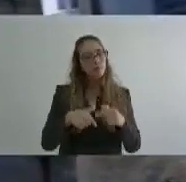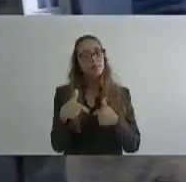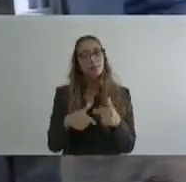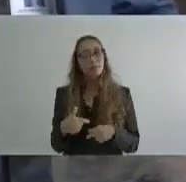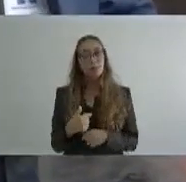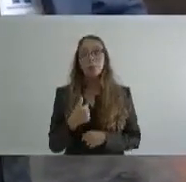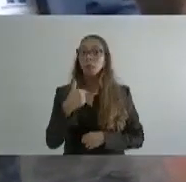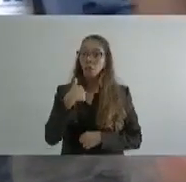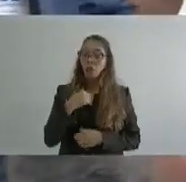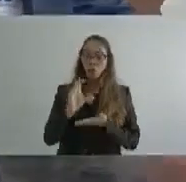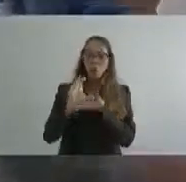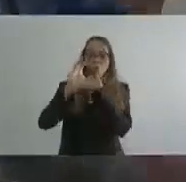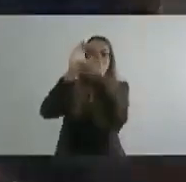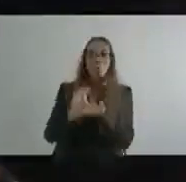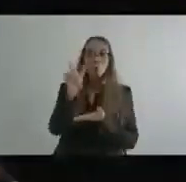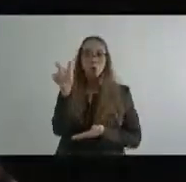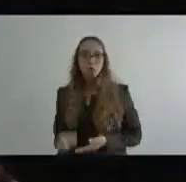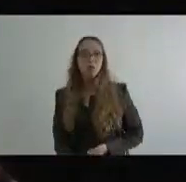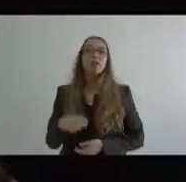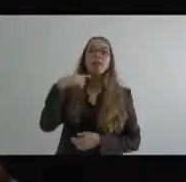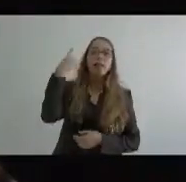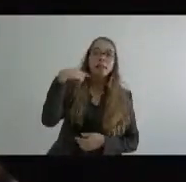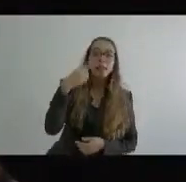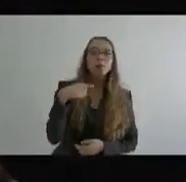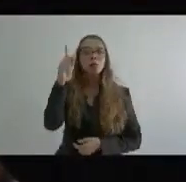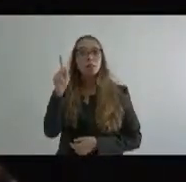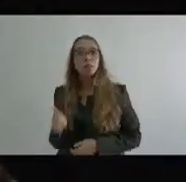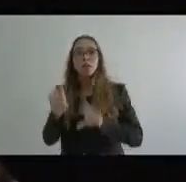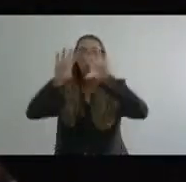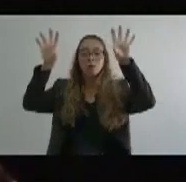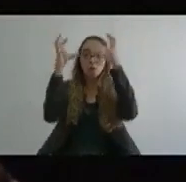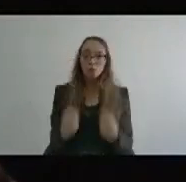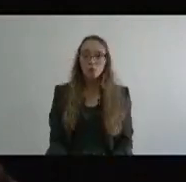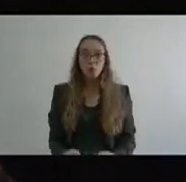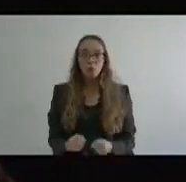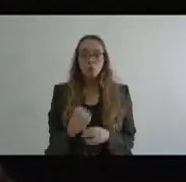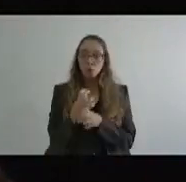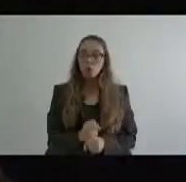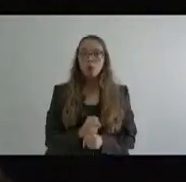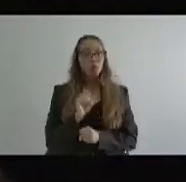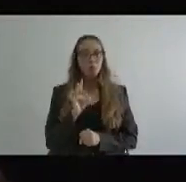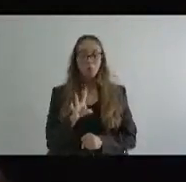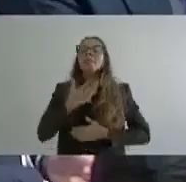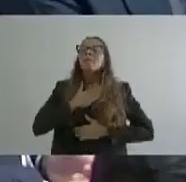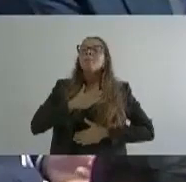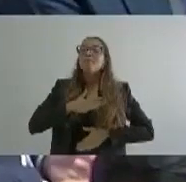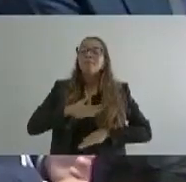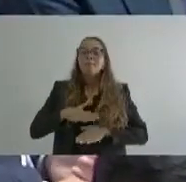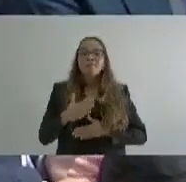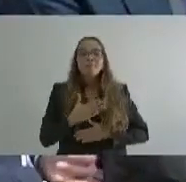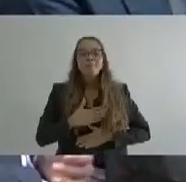como conselheiro, nem como deputado, nem como vereador que fui, nem agora como presidente do Tribunal de Contas. Não cheguei aqui por acaso. Há um